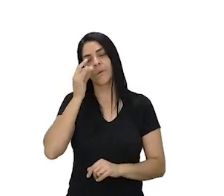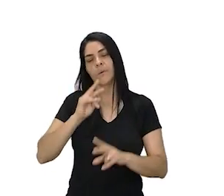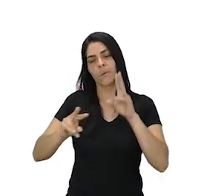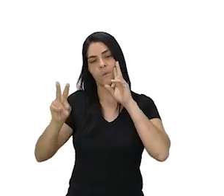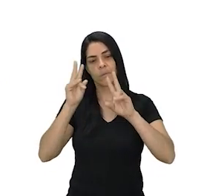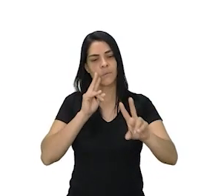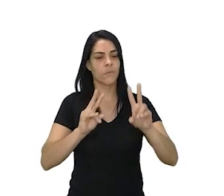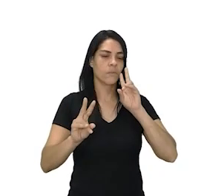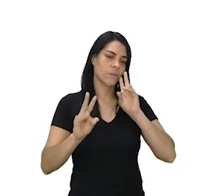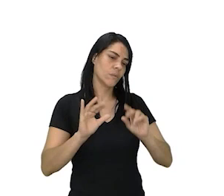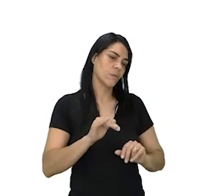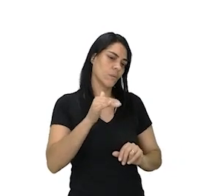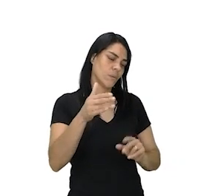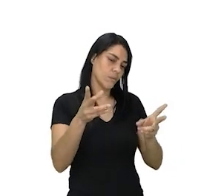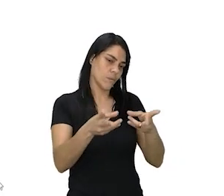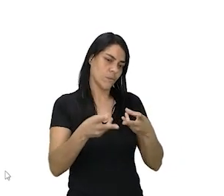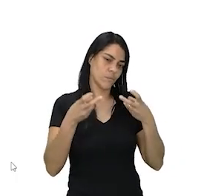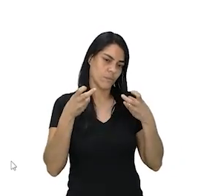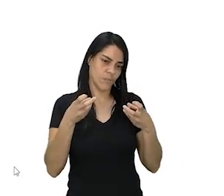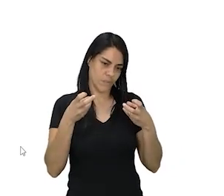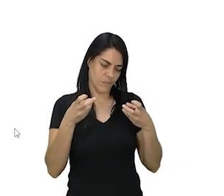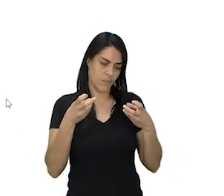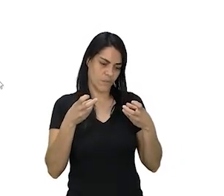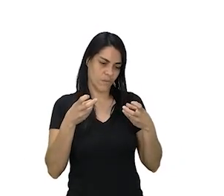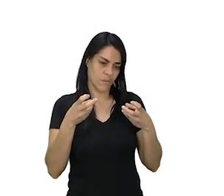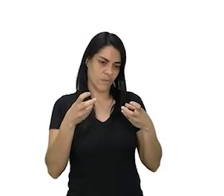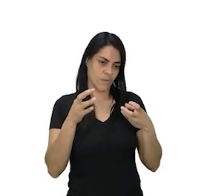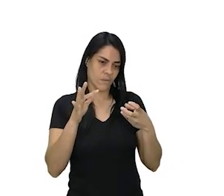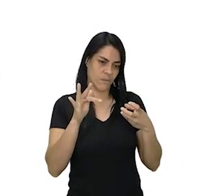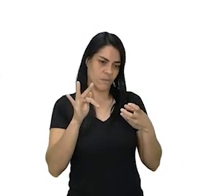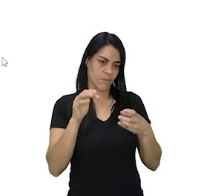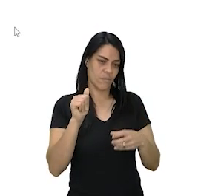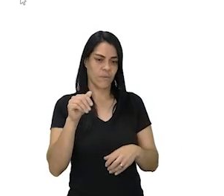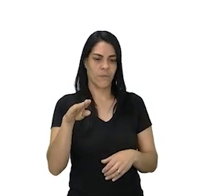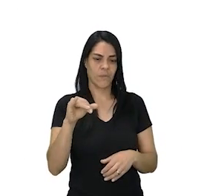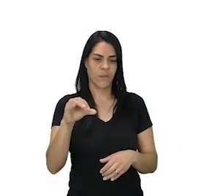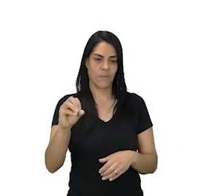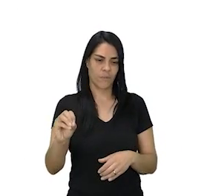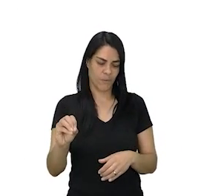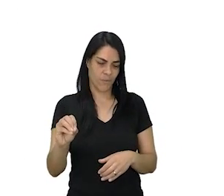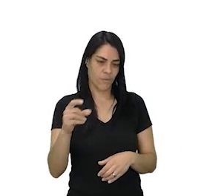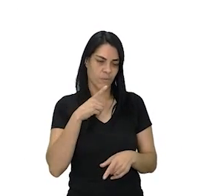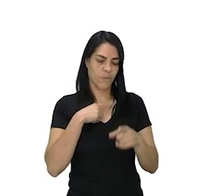isso, quando eu olho para o que o Fábio deseja